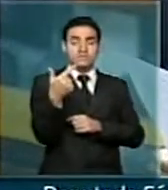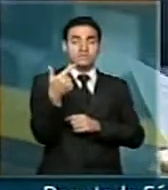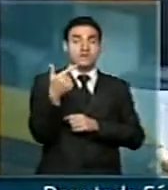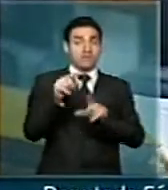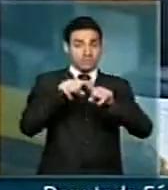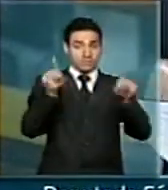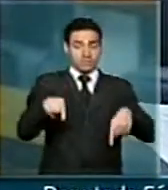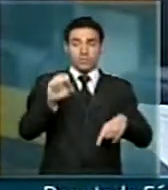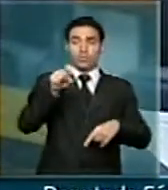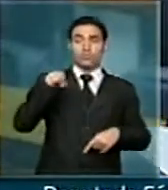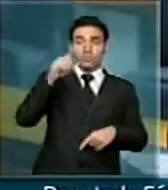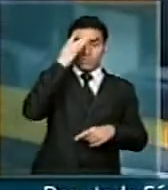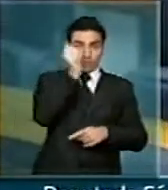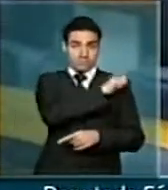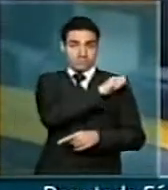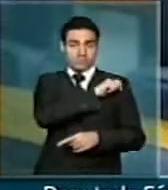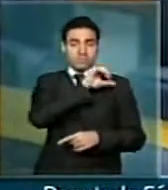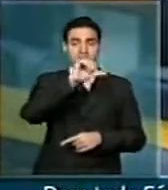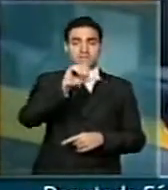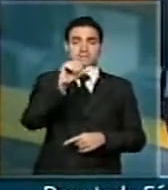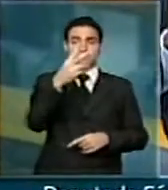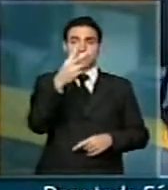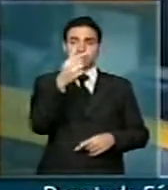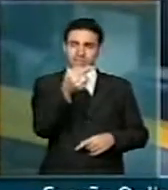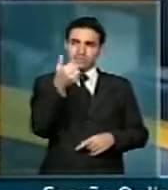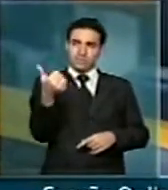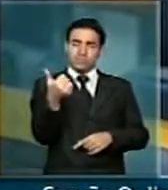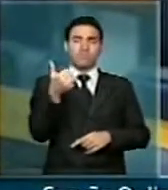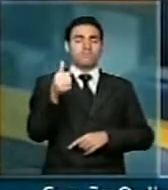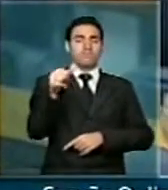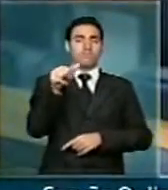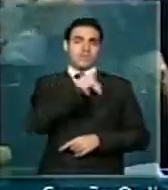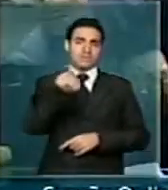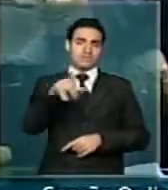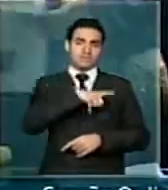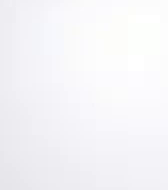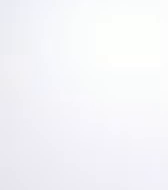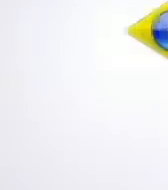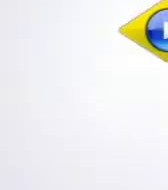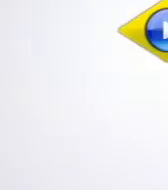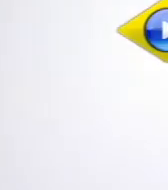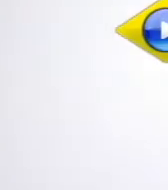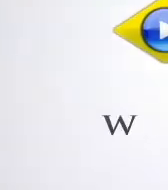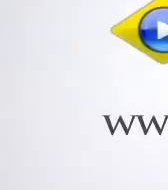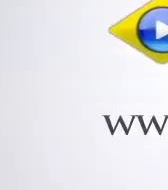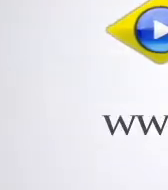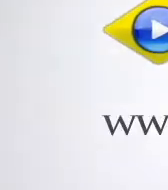estudantes e 971 professores. Era esse o registro, presidente. Muito obrigado.